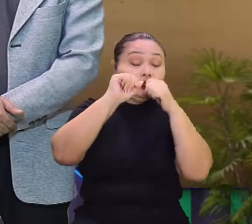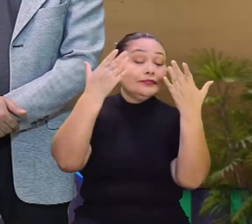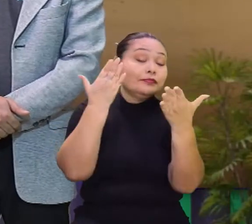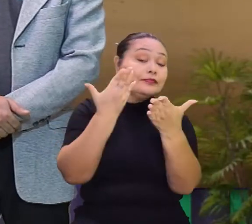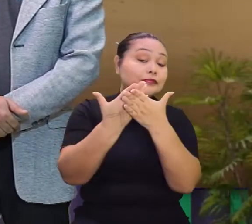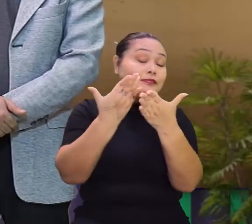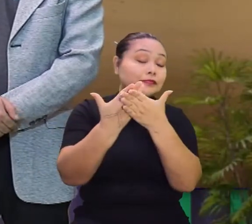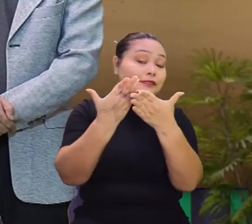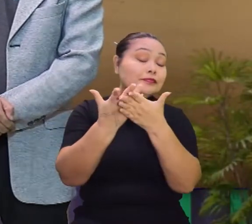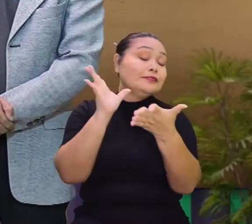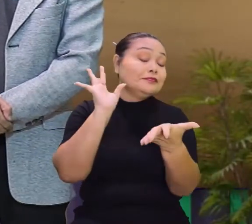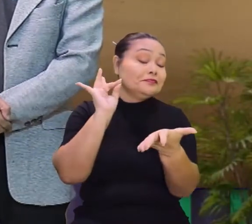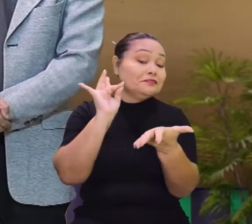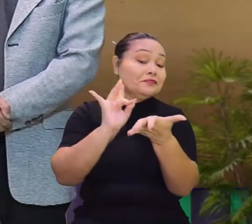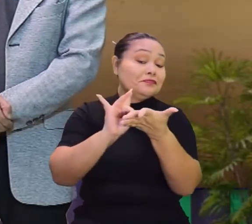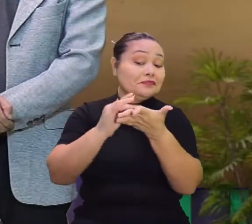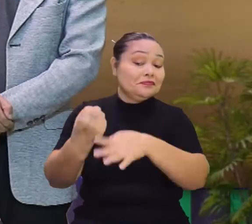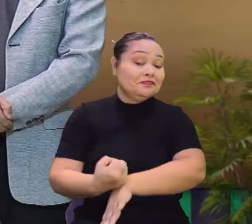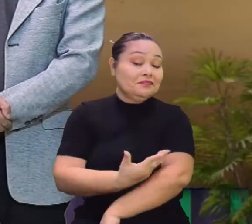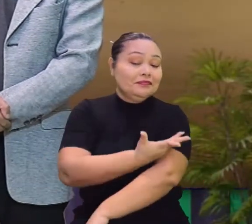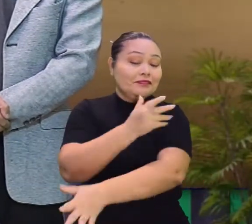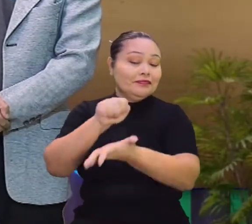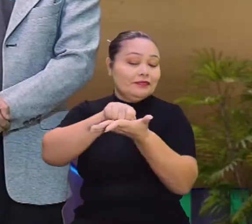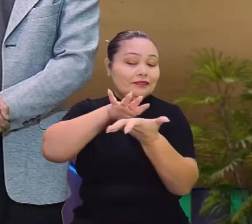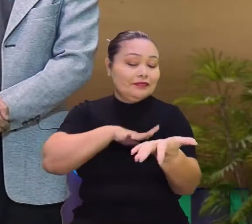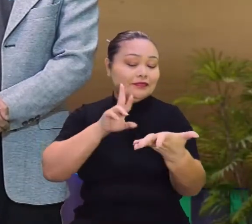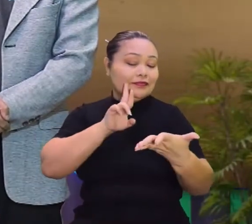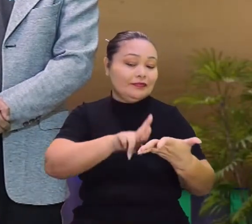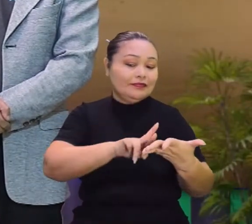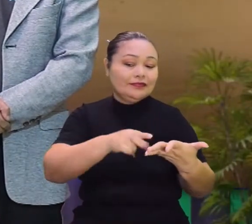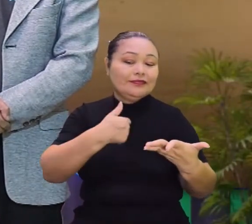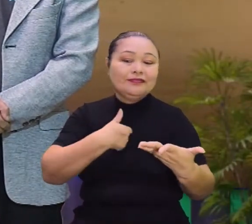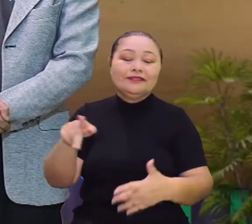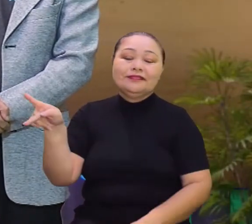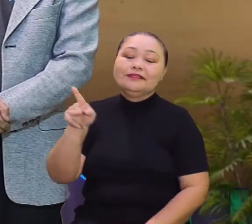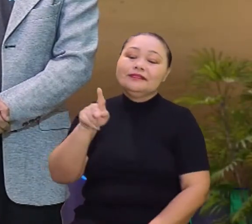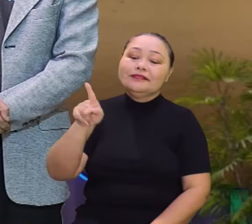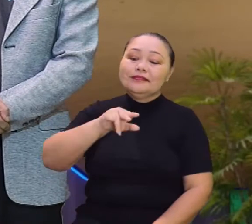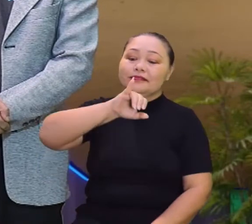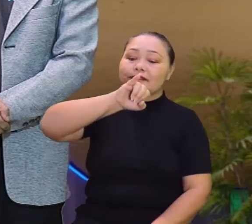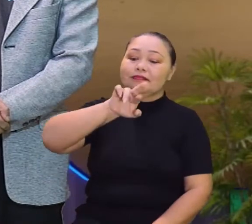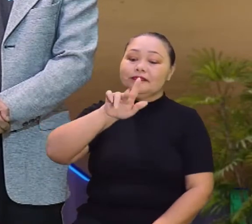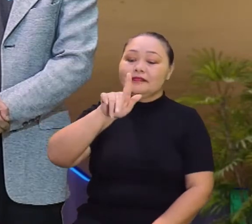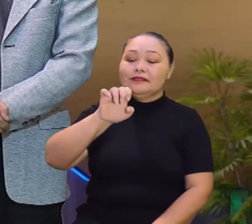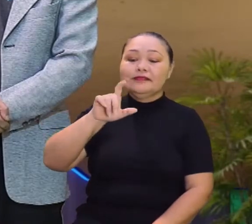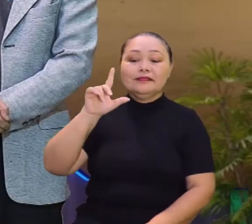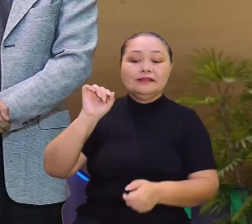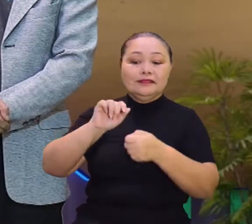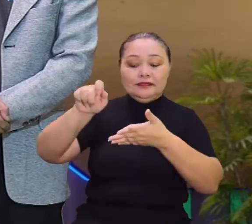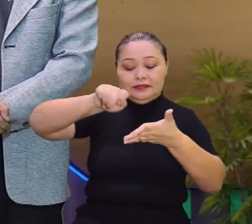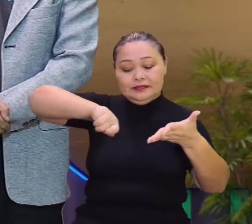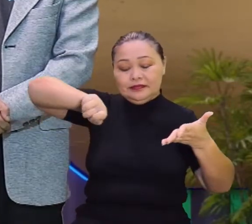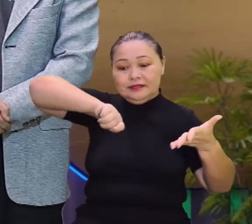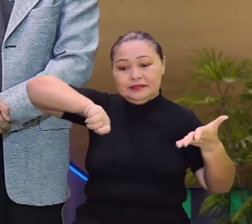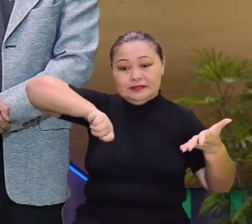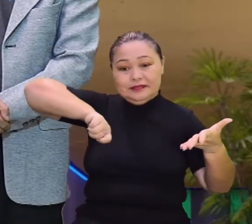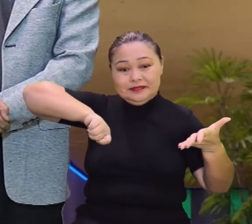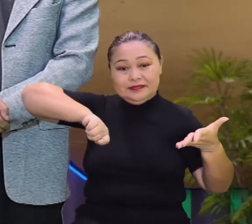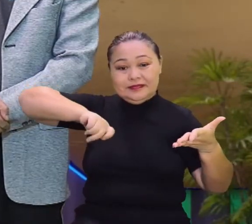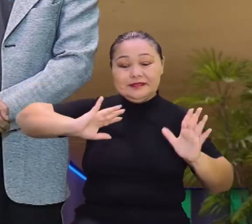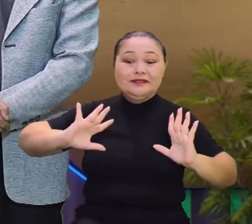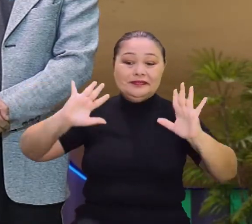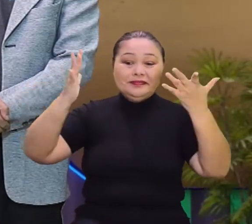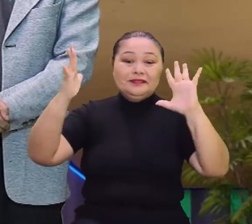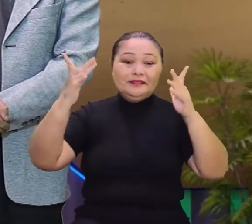tenho certeza que você já arrepiou da sua atividade. Então agora, professor Jorge, é a hora de fazer a correção. E vamos